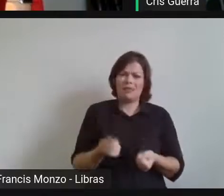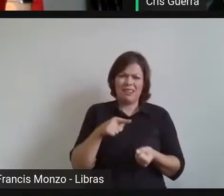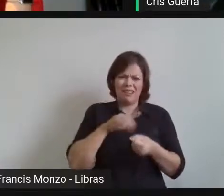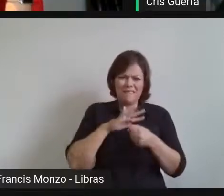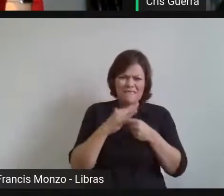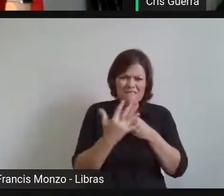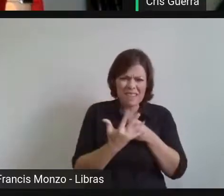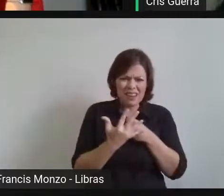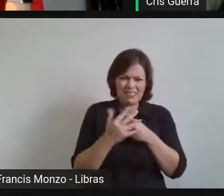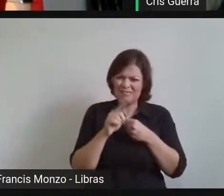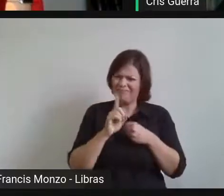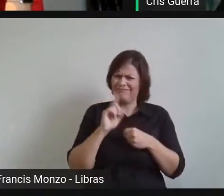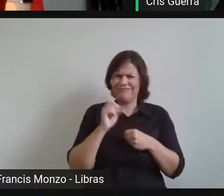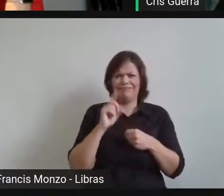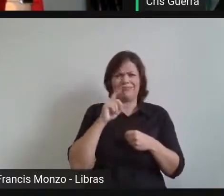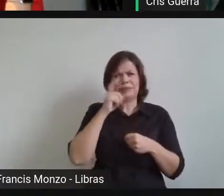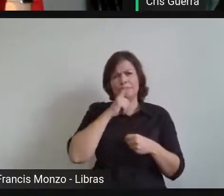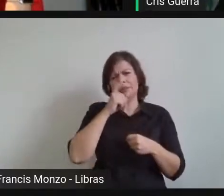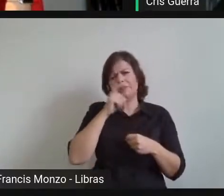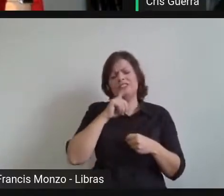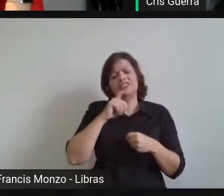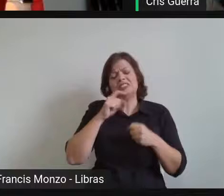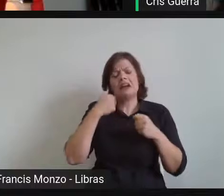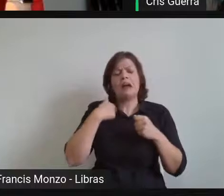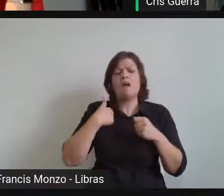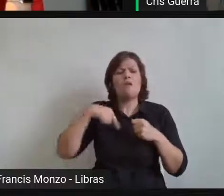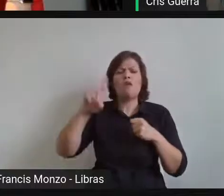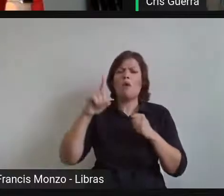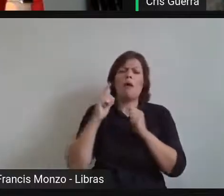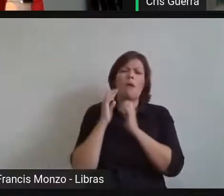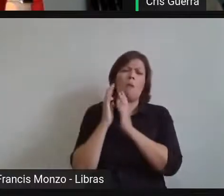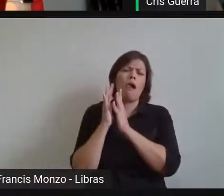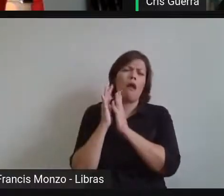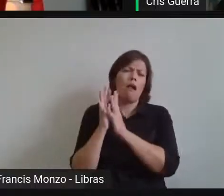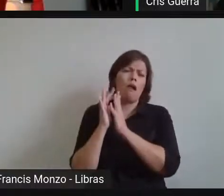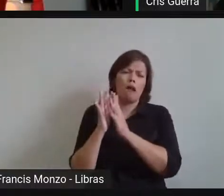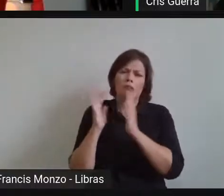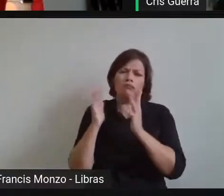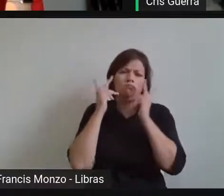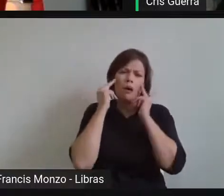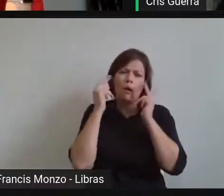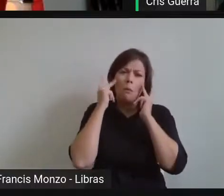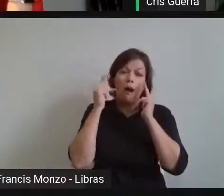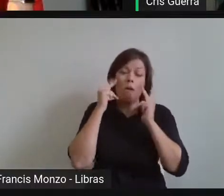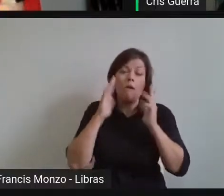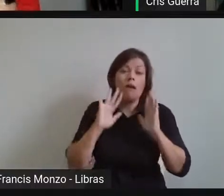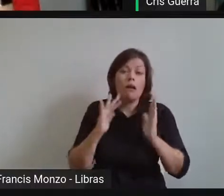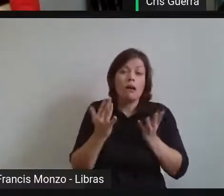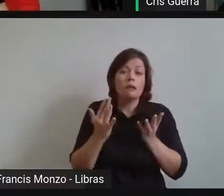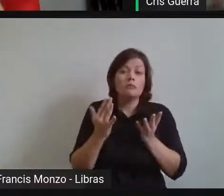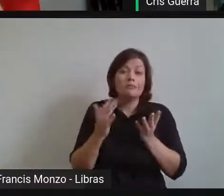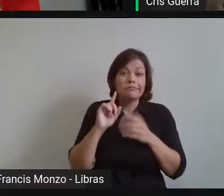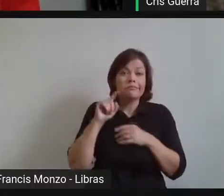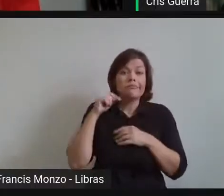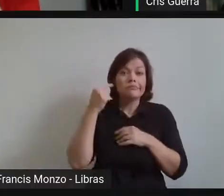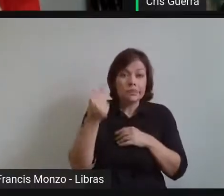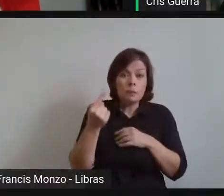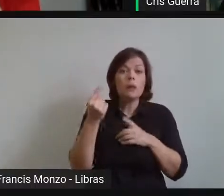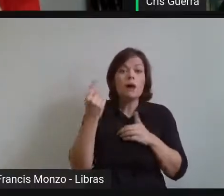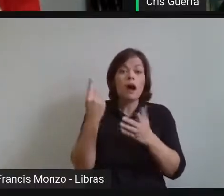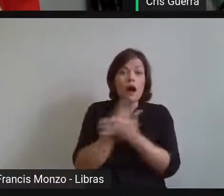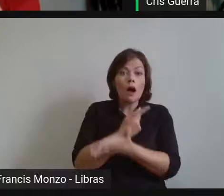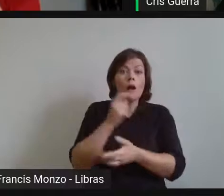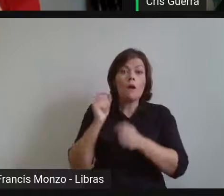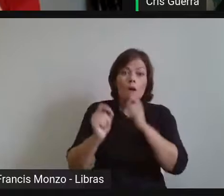funk, aglomerar, beleza, tá ótimo, isso não está acontecendo. Até a hora que, como diz, para usar o péssimo termo, a